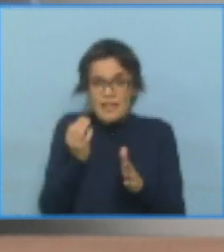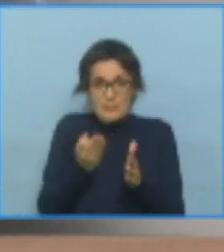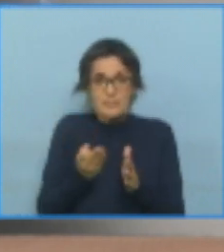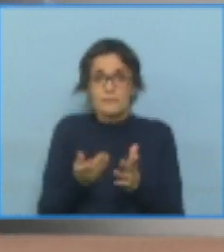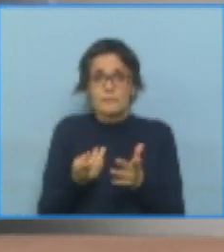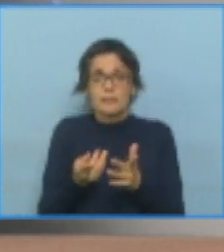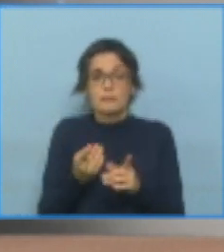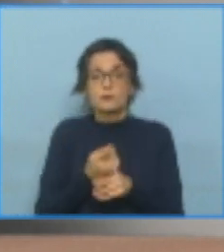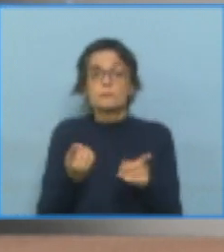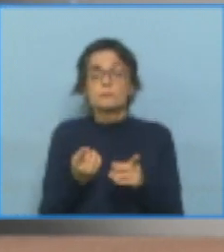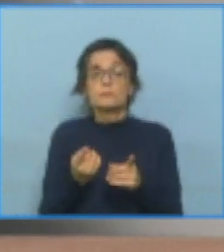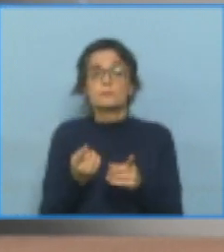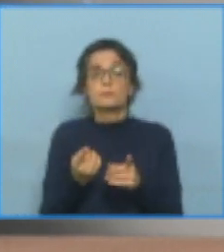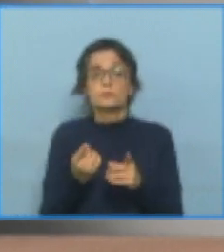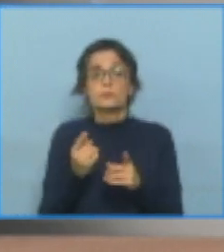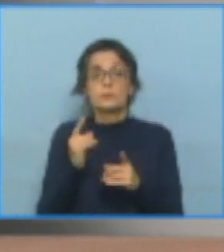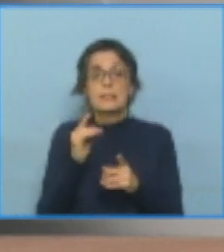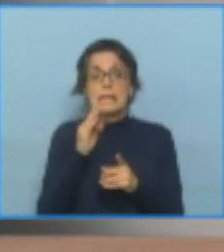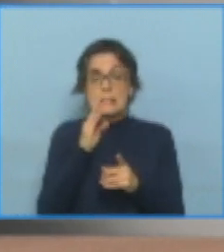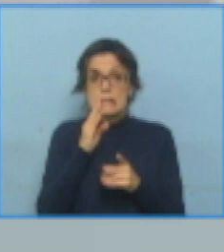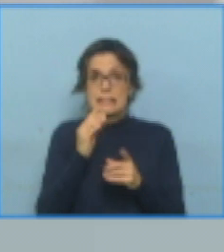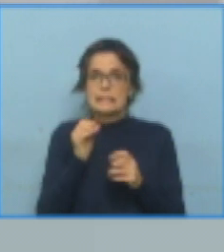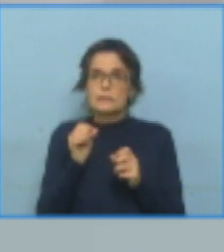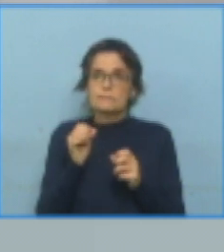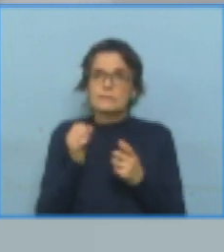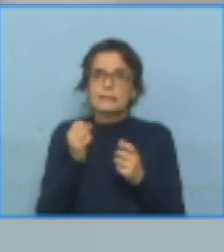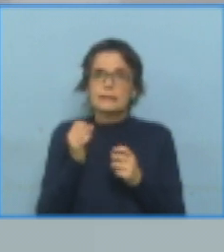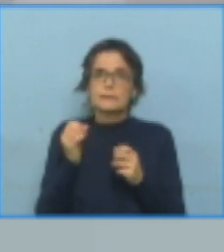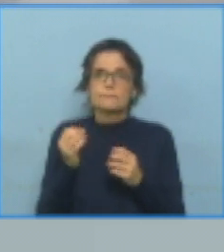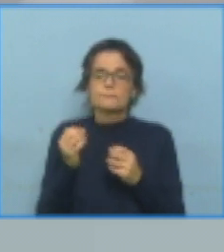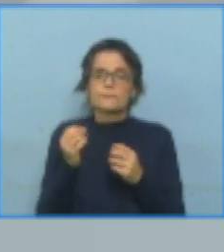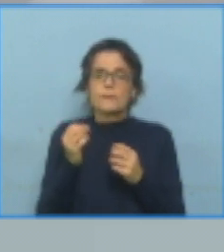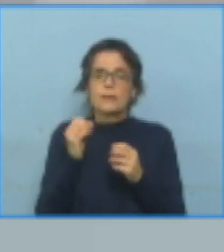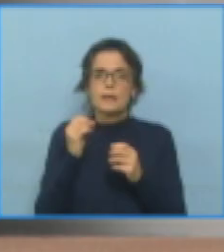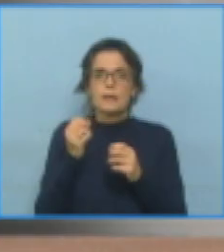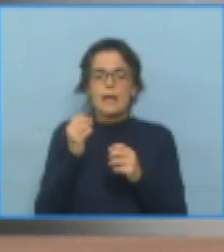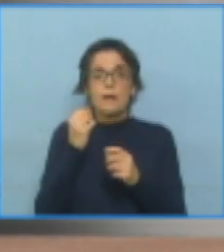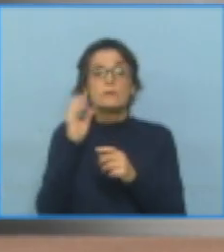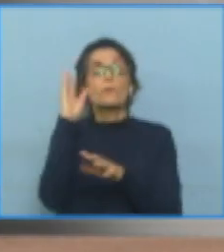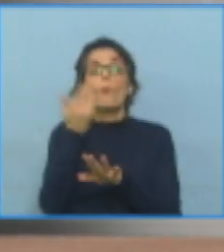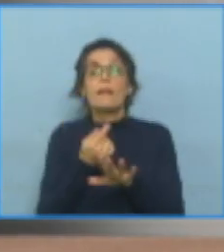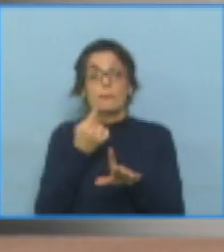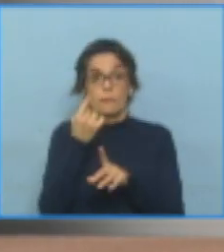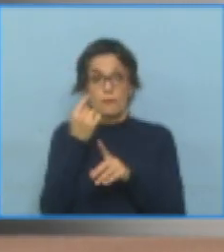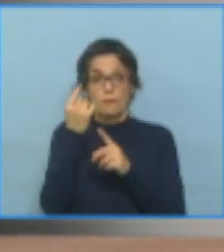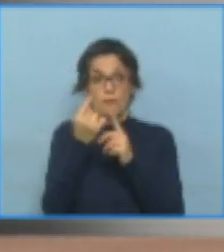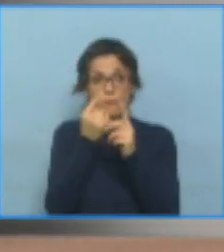os casos sinalizados evoluam para estas situações. Não é raro ouvirmos como explicação